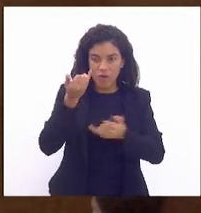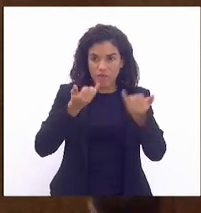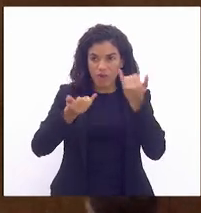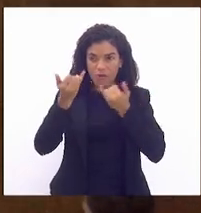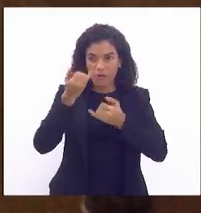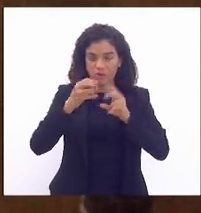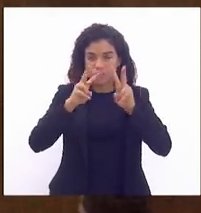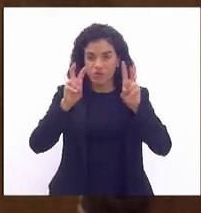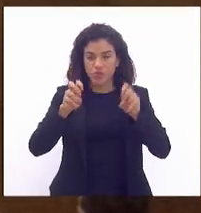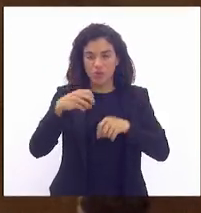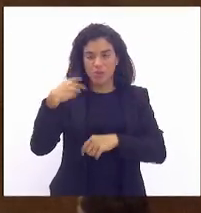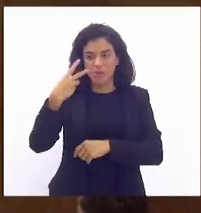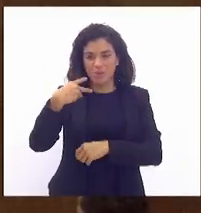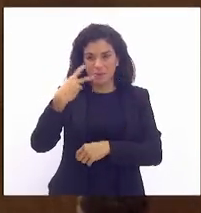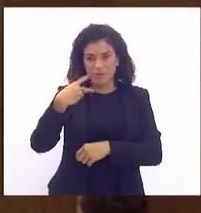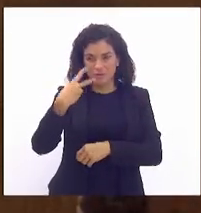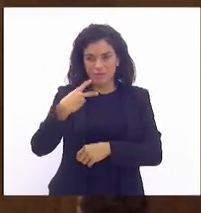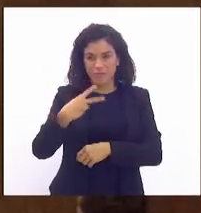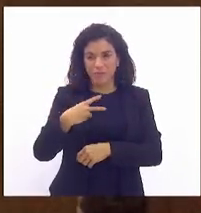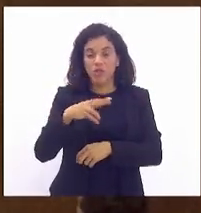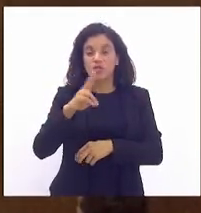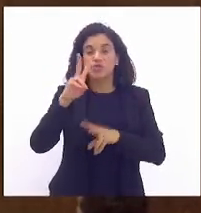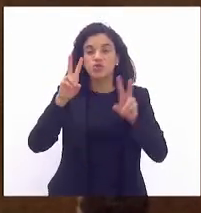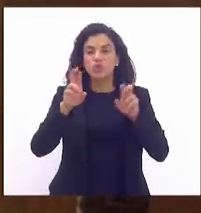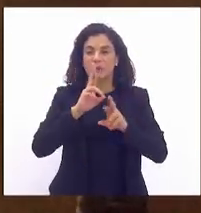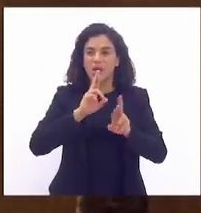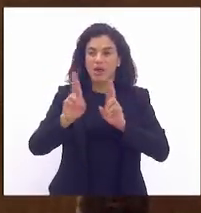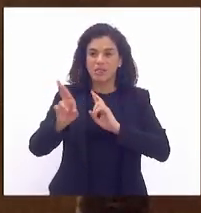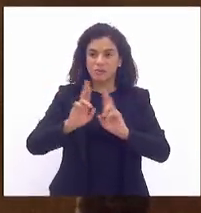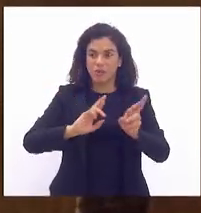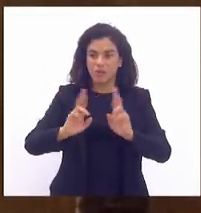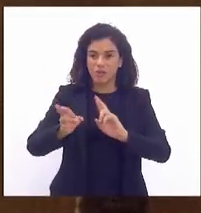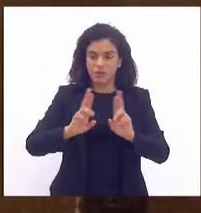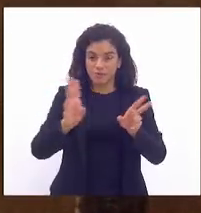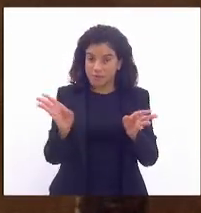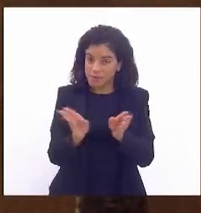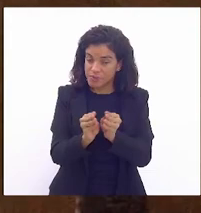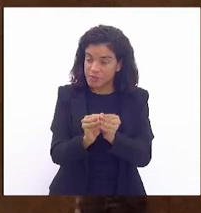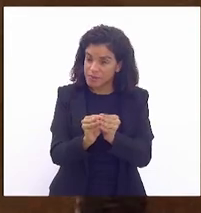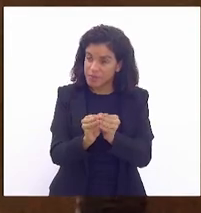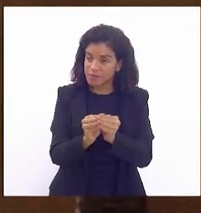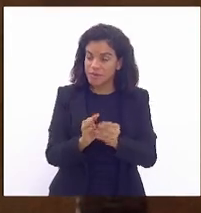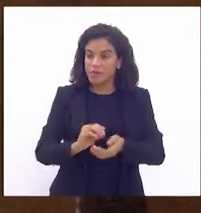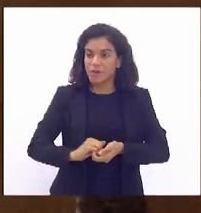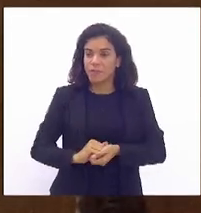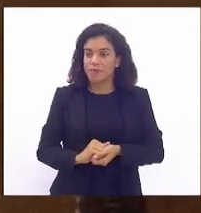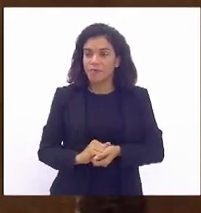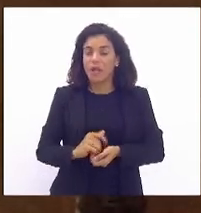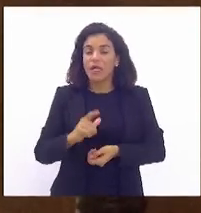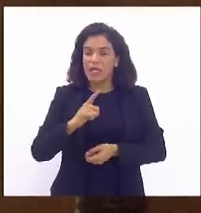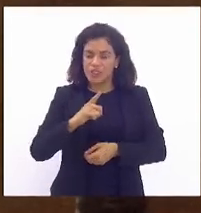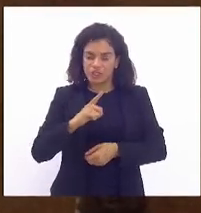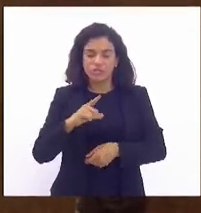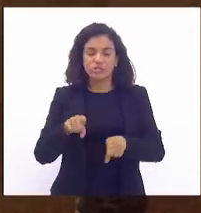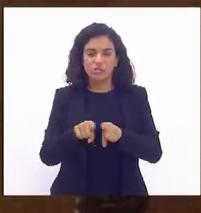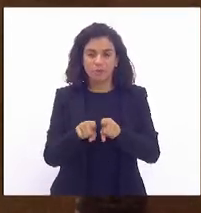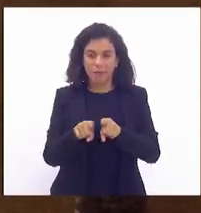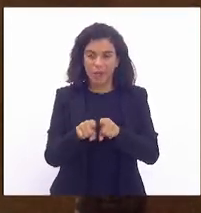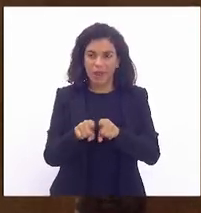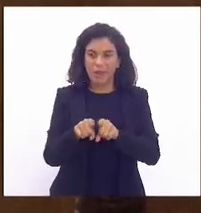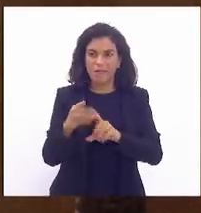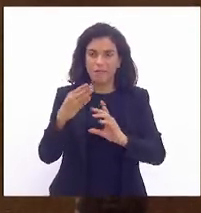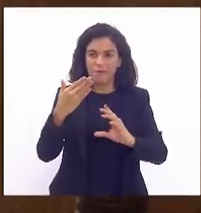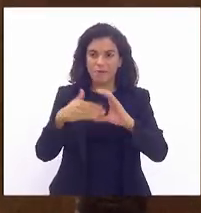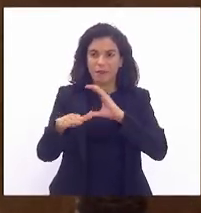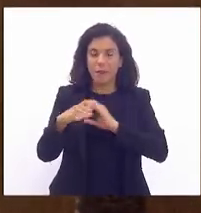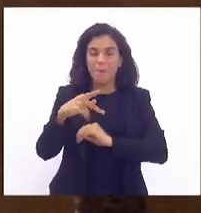ao vereador Jorginho, que é uma novidade sobre essas respostas. Bem curta, por favor. A gente também fez uma solicitação via ESIC, que é o